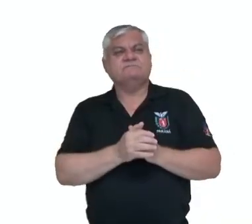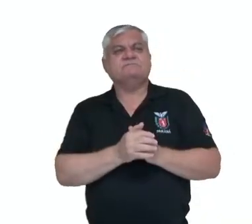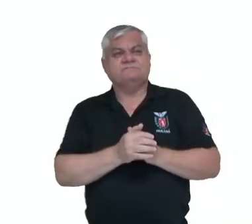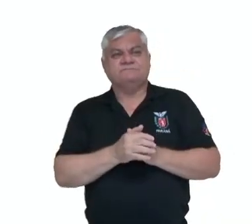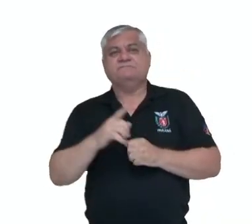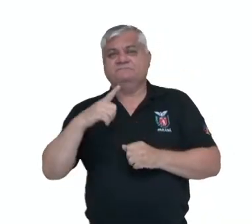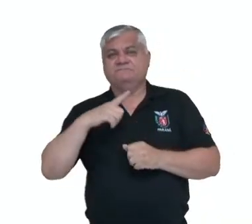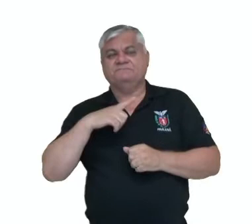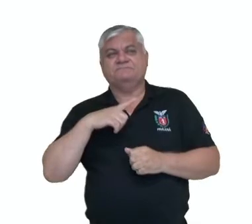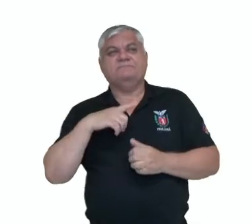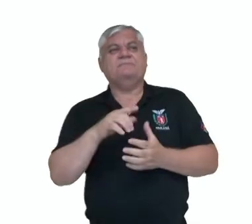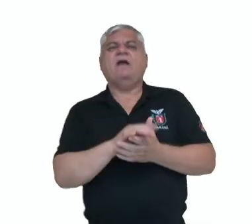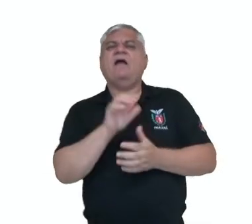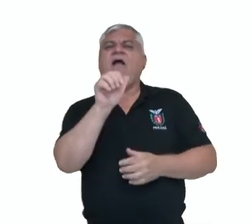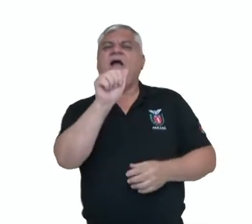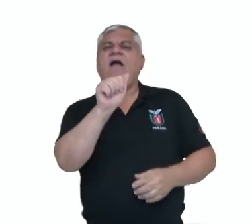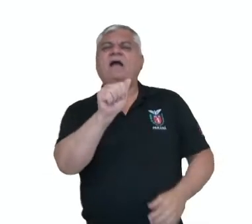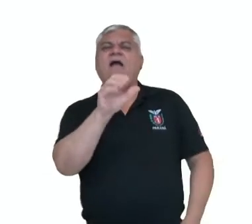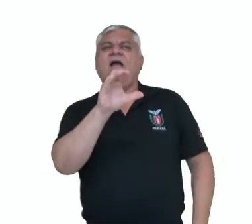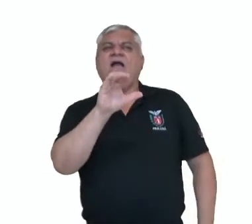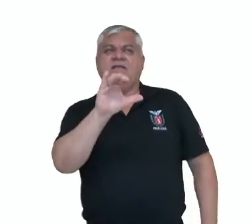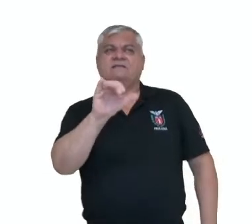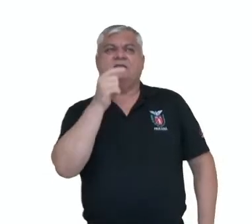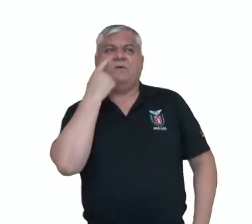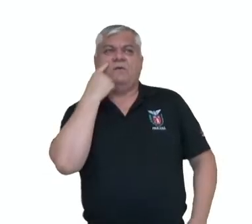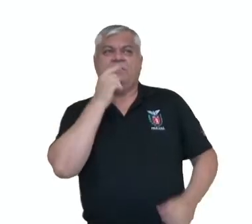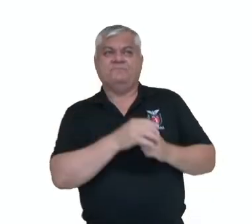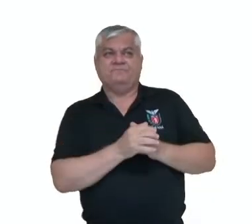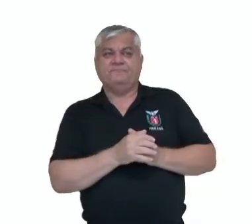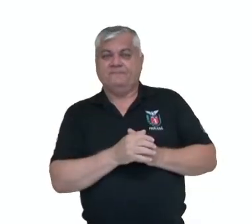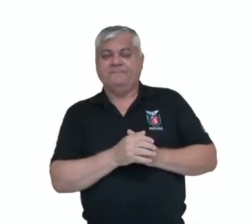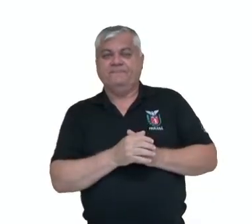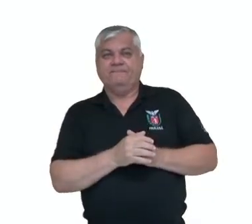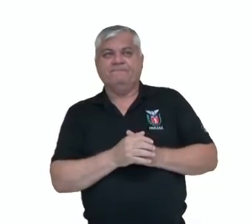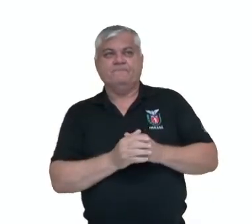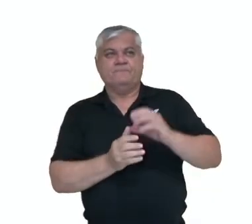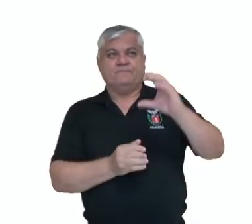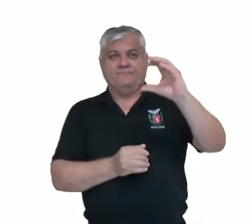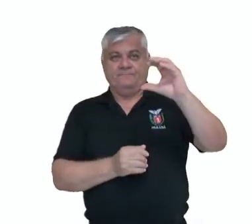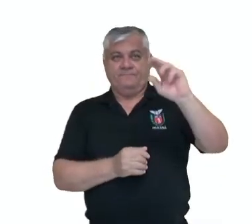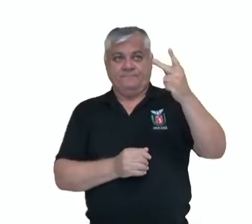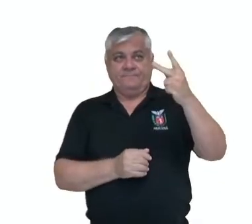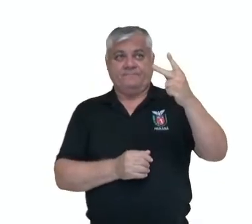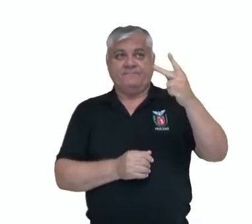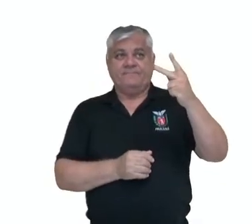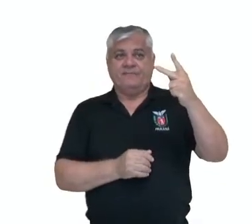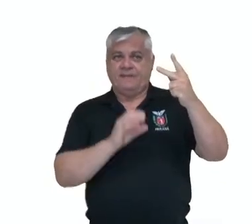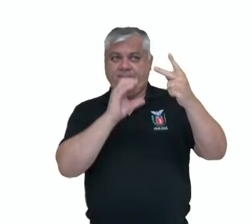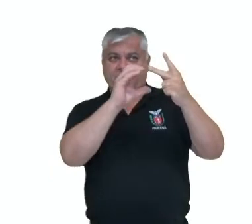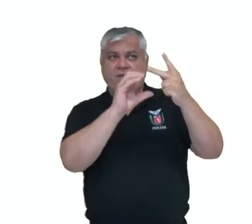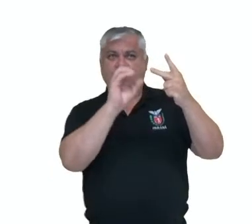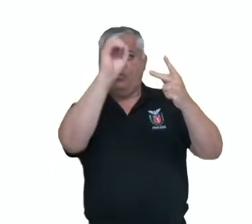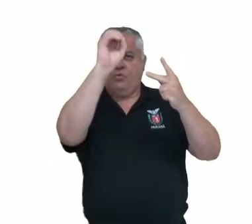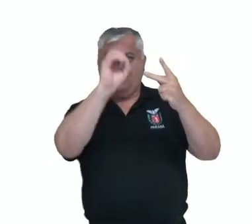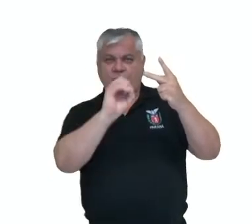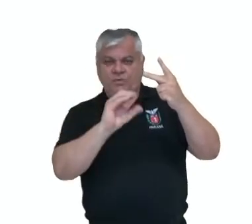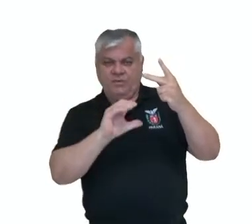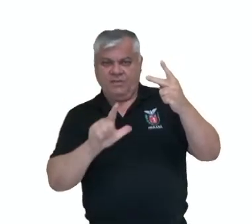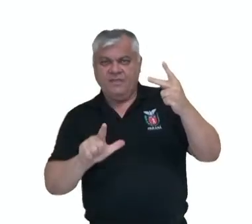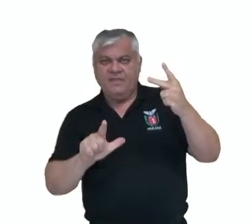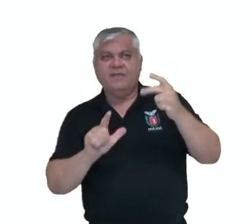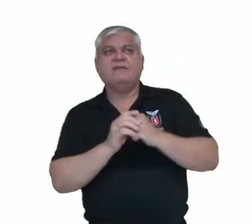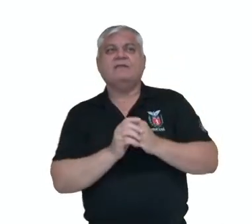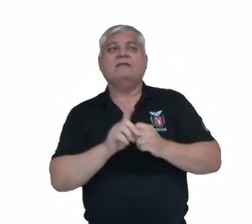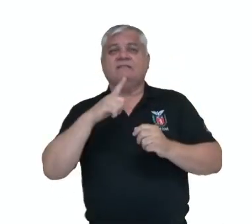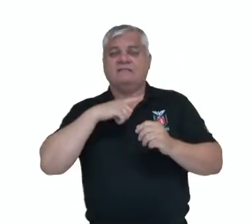halogenetos de acila. Aqui temos um halogeneto de acila, e aí nós vamos